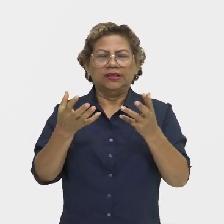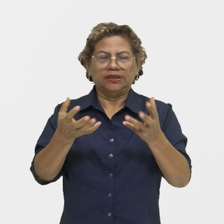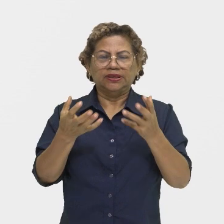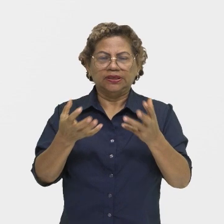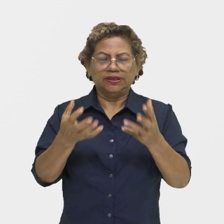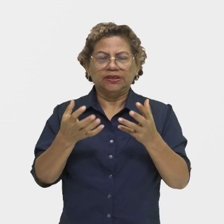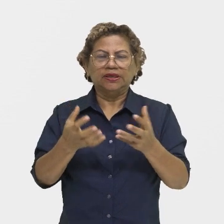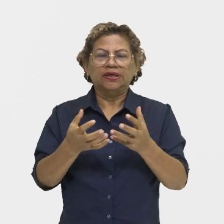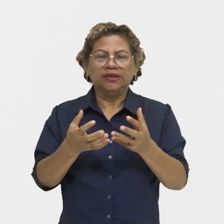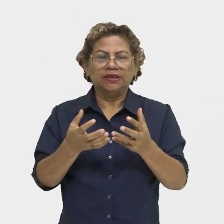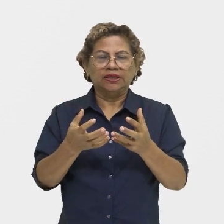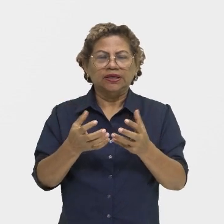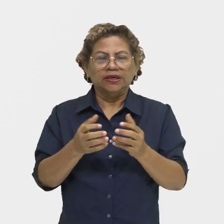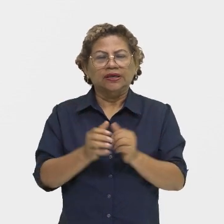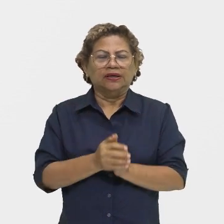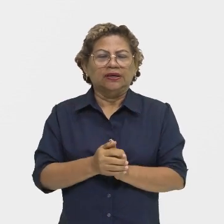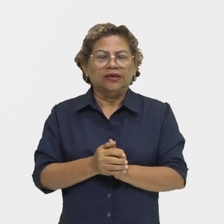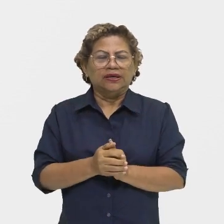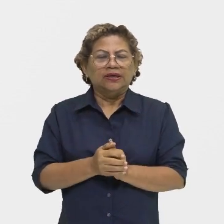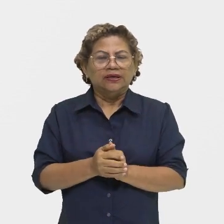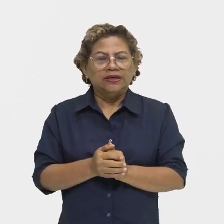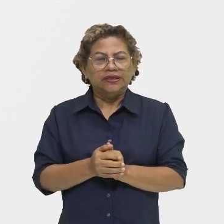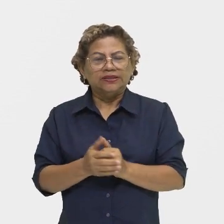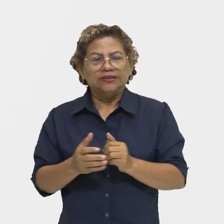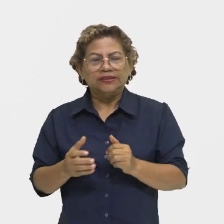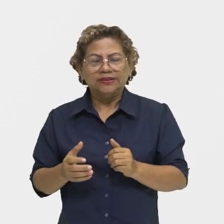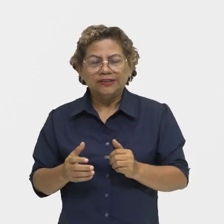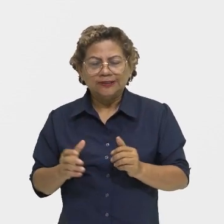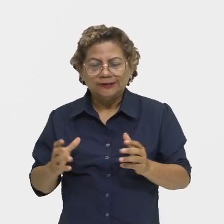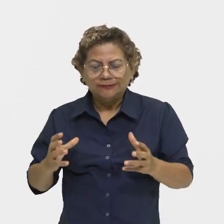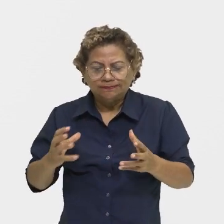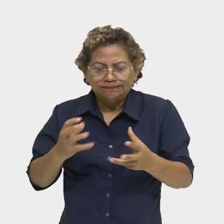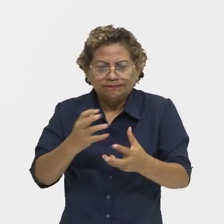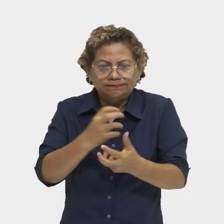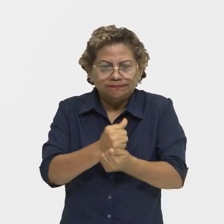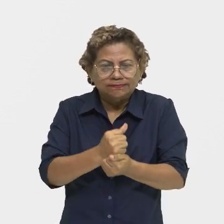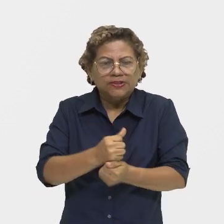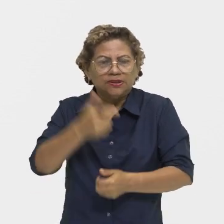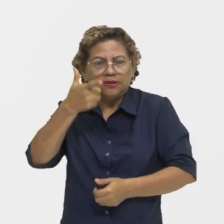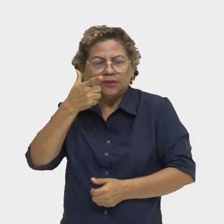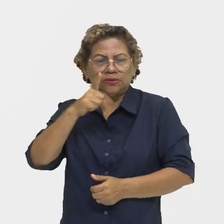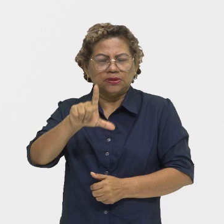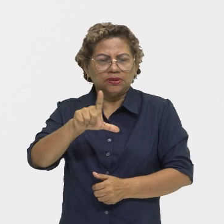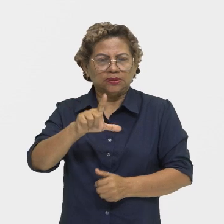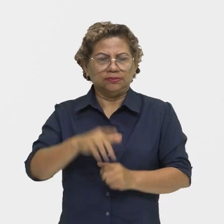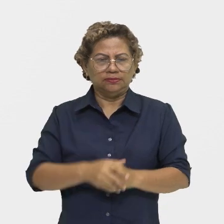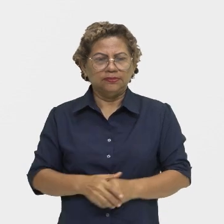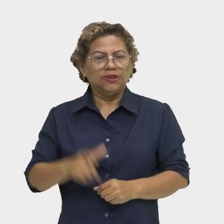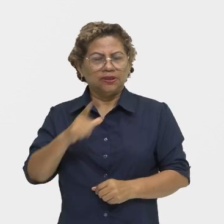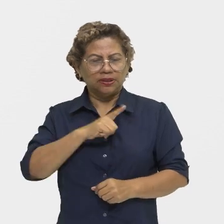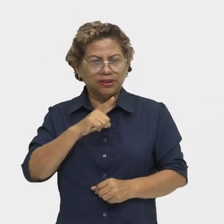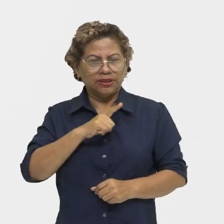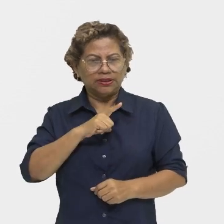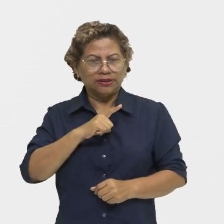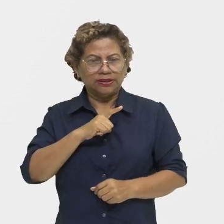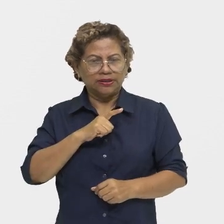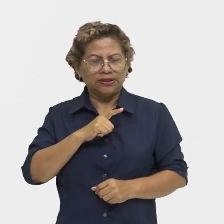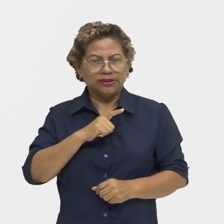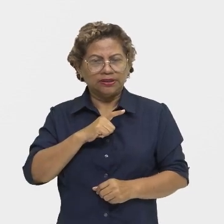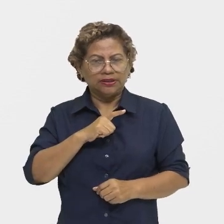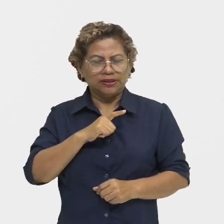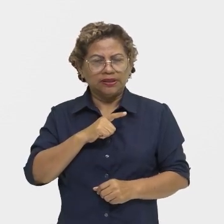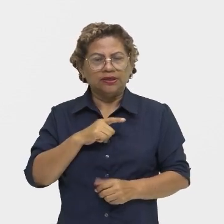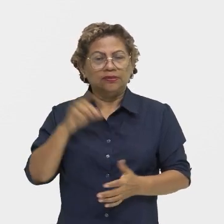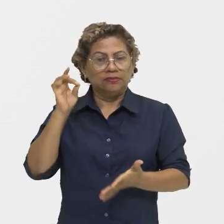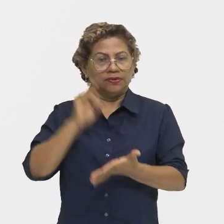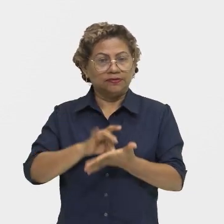por vontade. É servir a quem vence o vencedor. É ter com quem nos mata